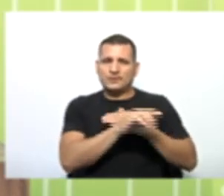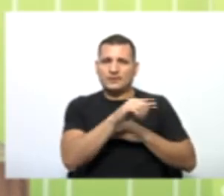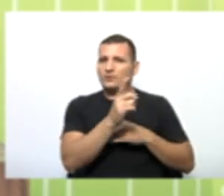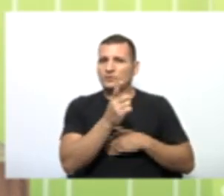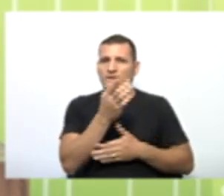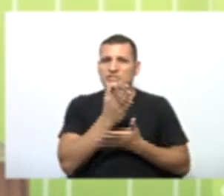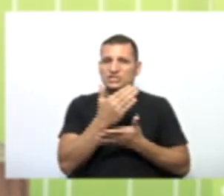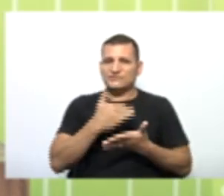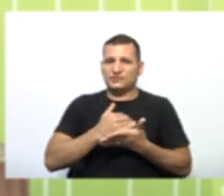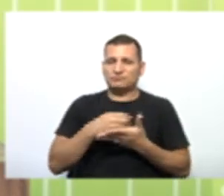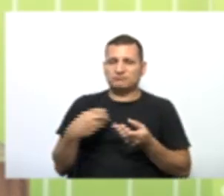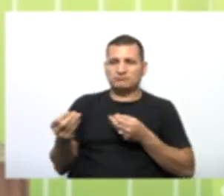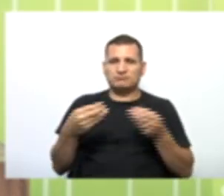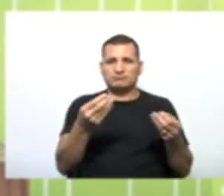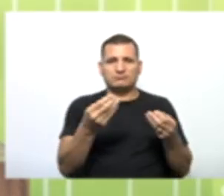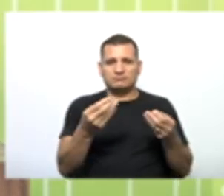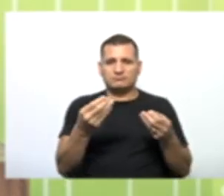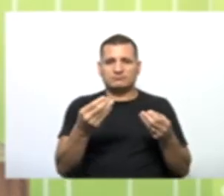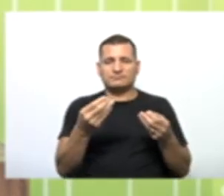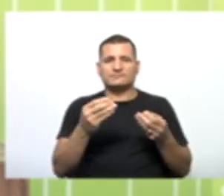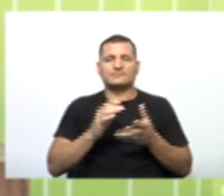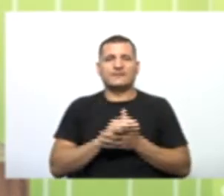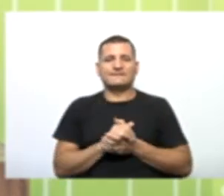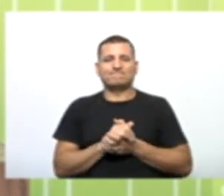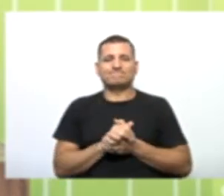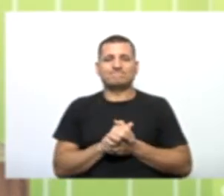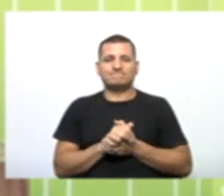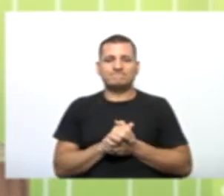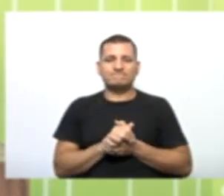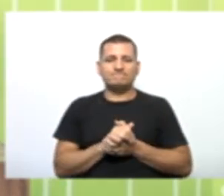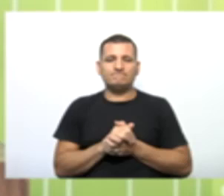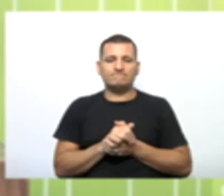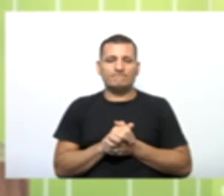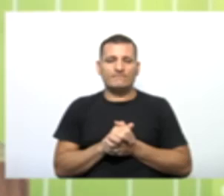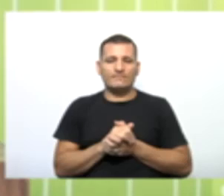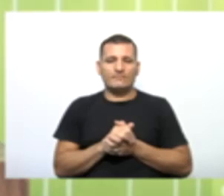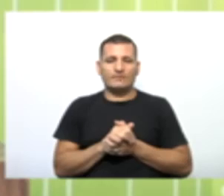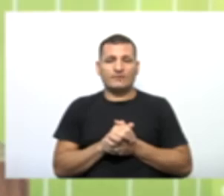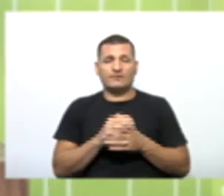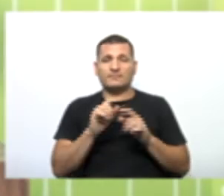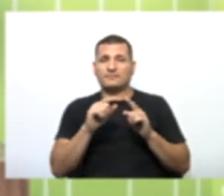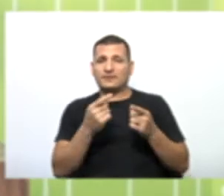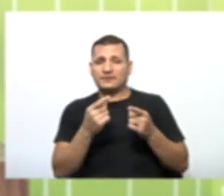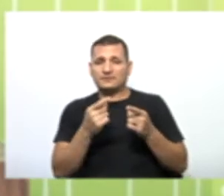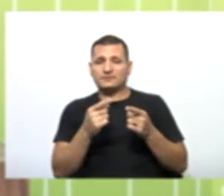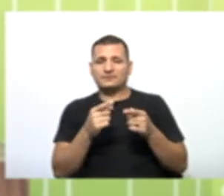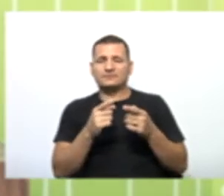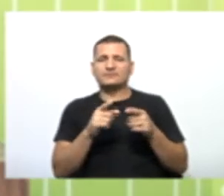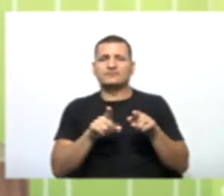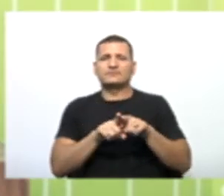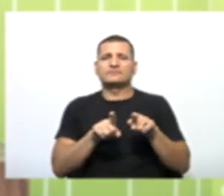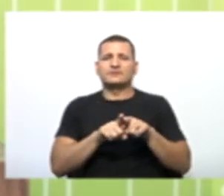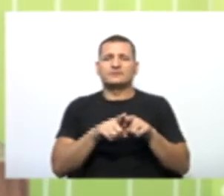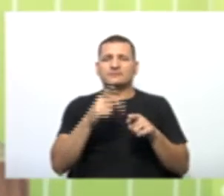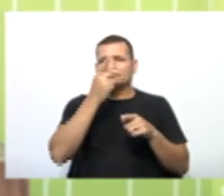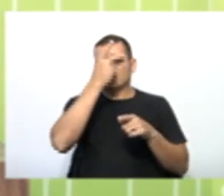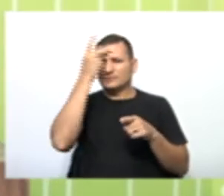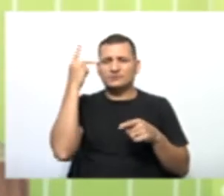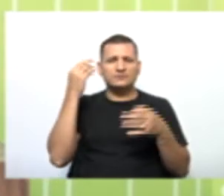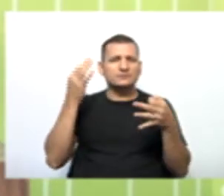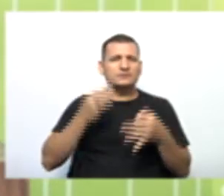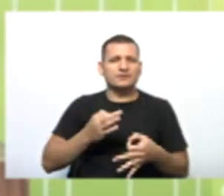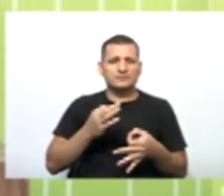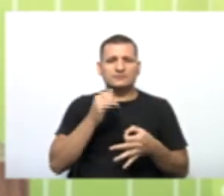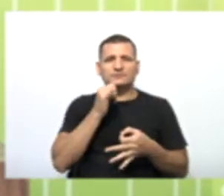que não abre mão de nada dos seus bens materiais. Mas a gente também não considera uma pessoa prudente aquela